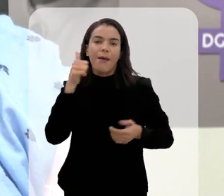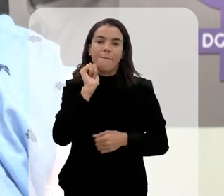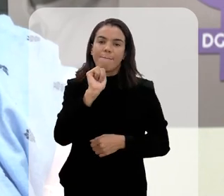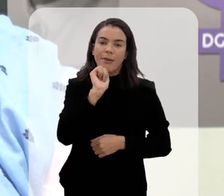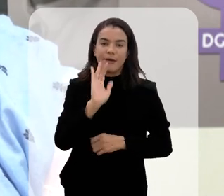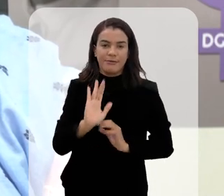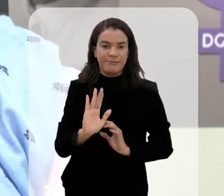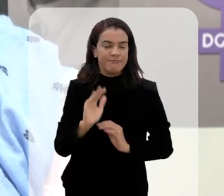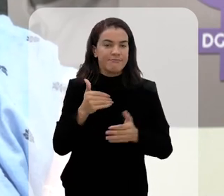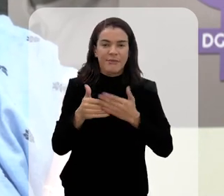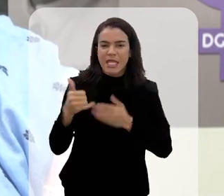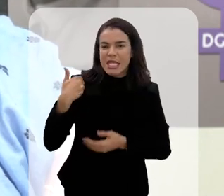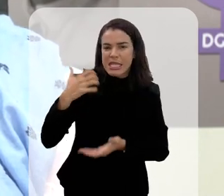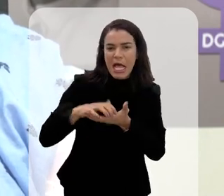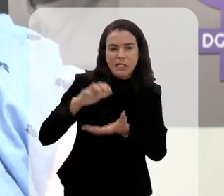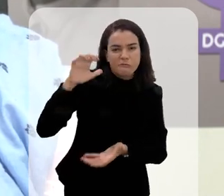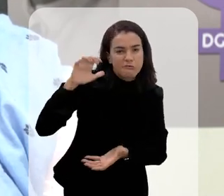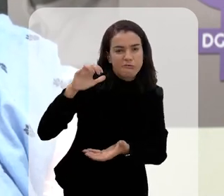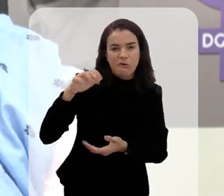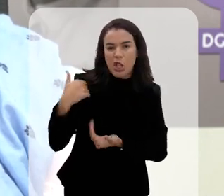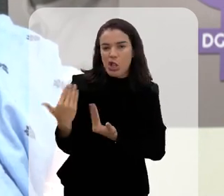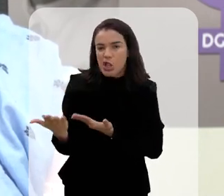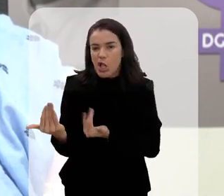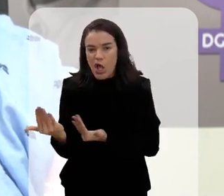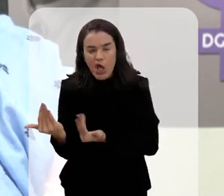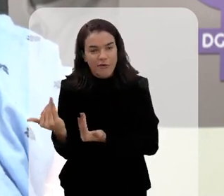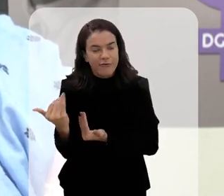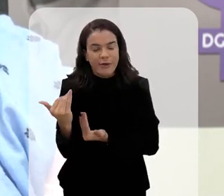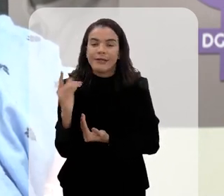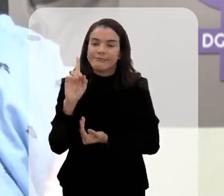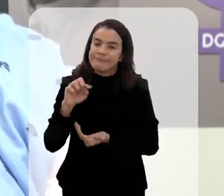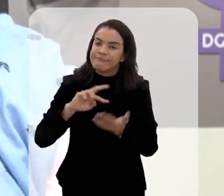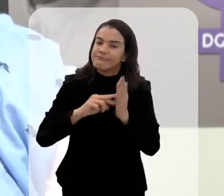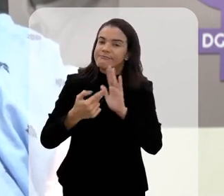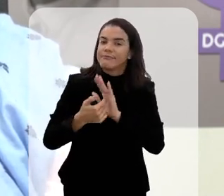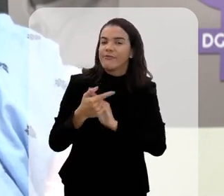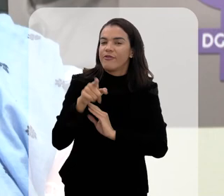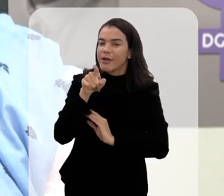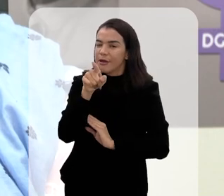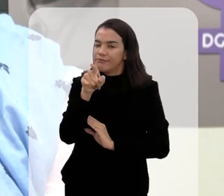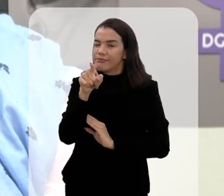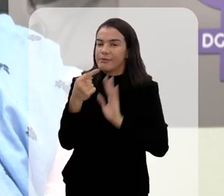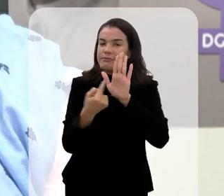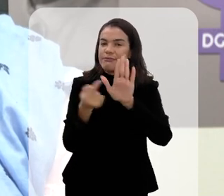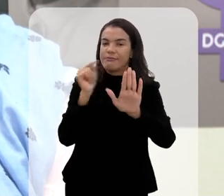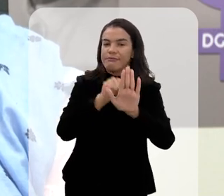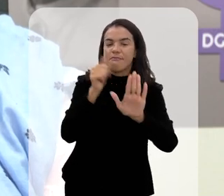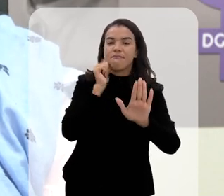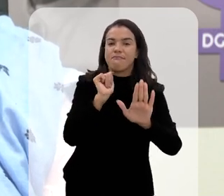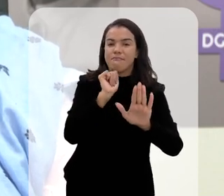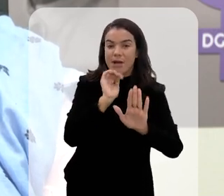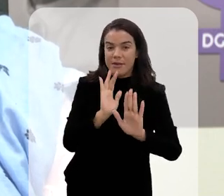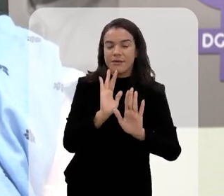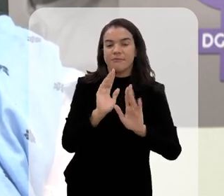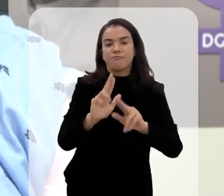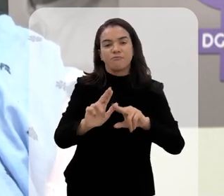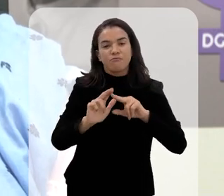mais novas, não importa, tá? Então isso já cria esse clima, a gente tentar buscar esse clima de maior